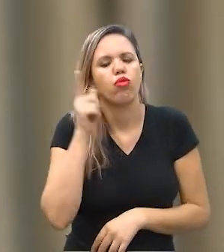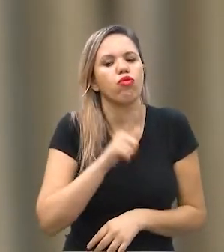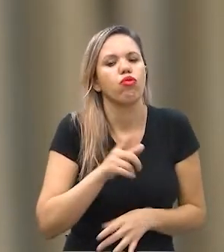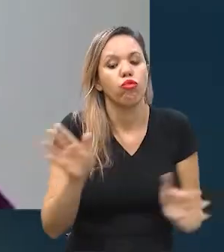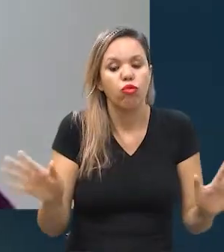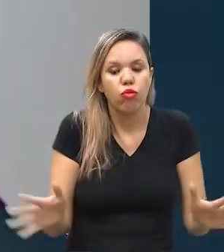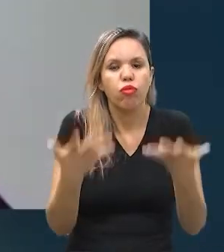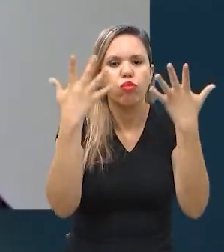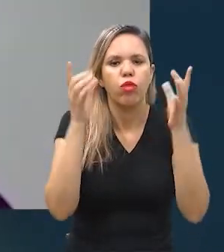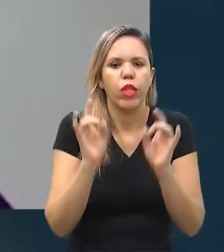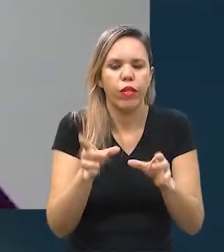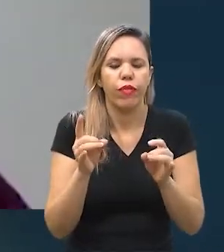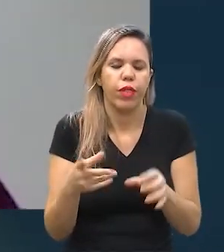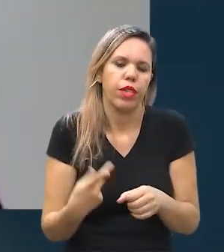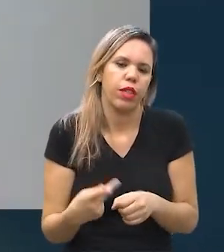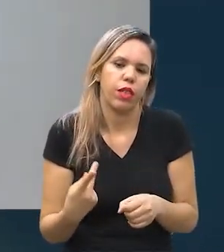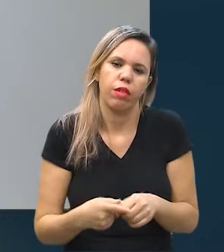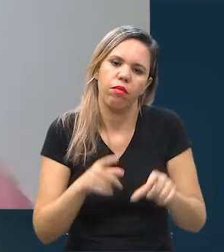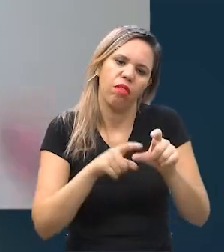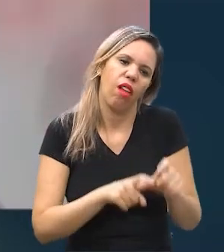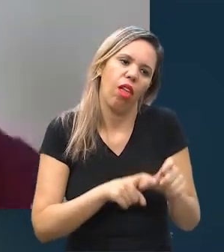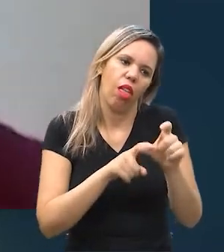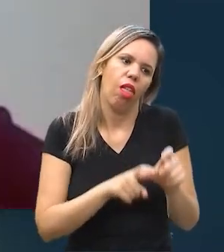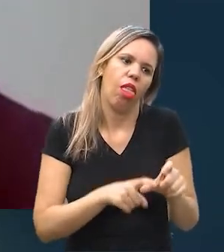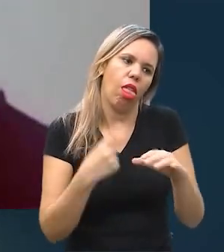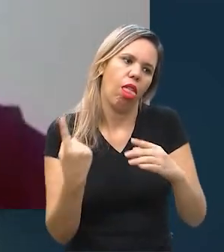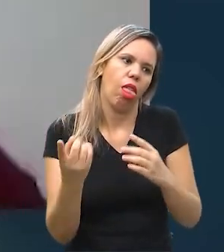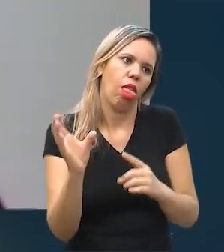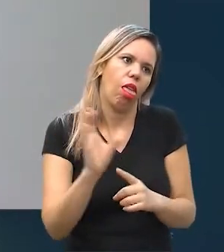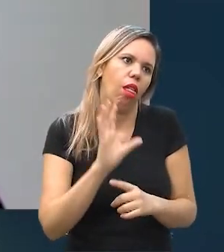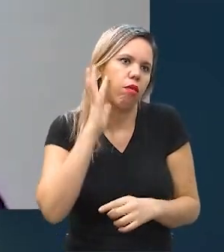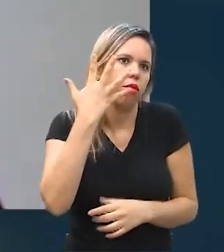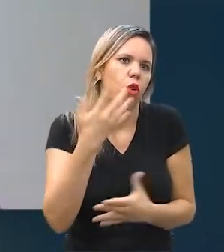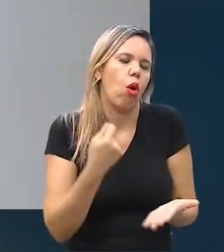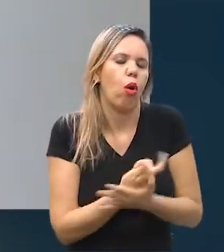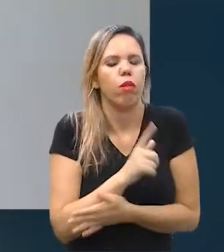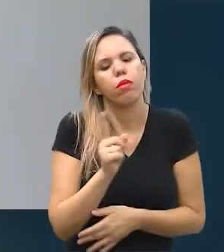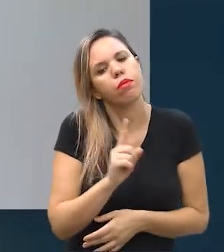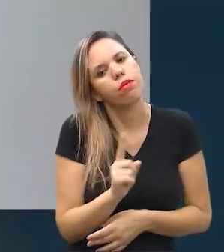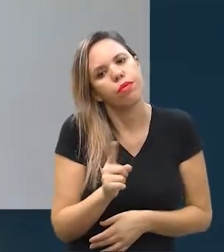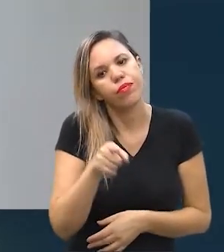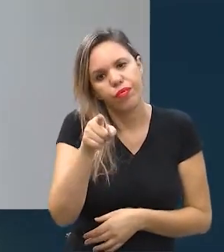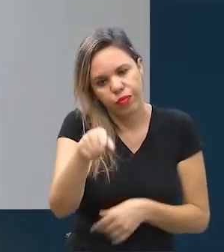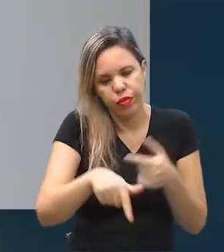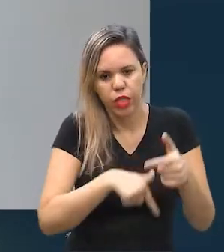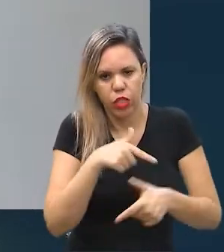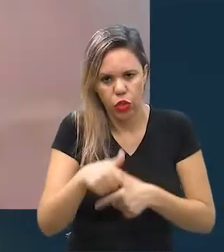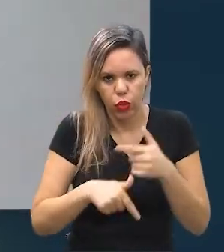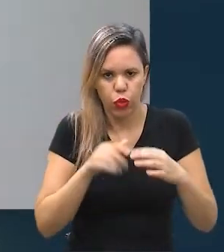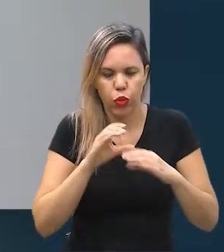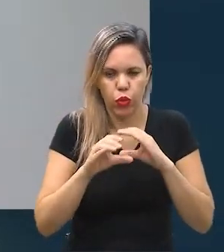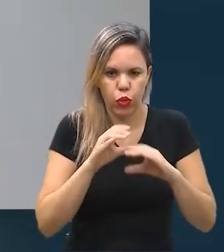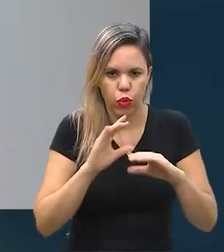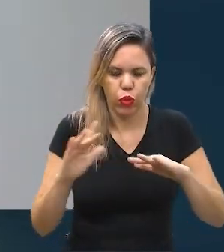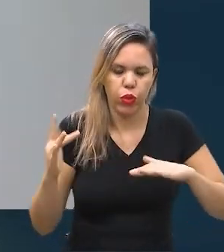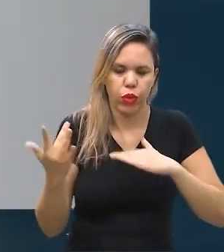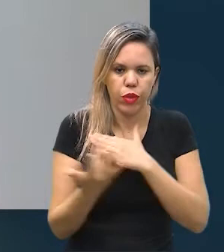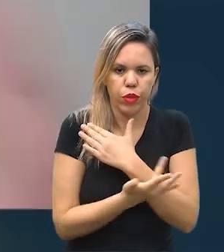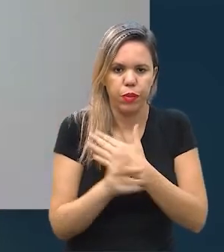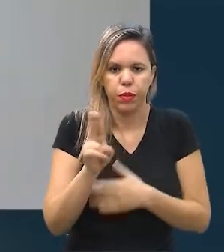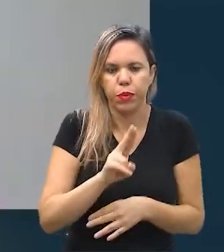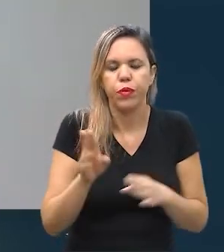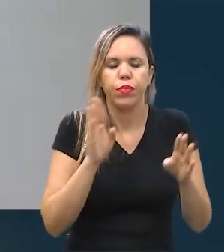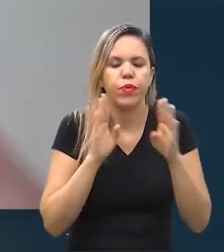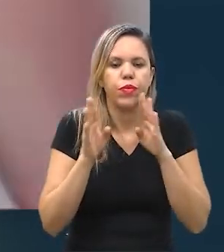conseguem incentivar a venda do produto sem depender de quando o cliente resolver comprar. Não, quando você trabalha a comunicação nas redes sociais,